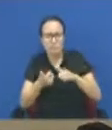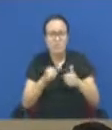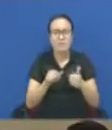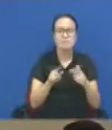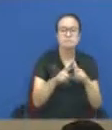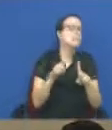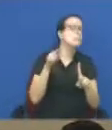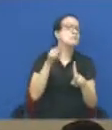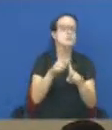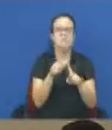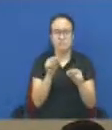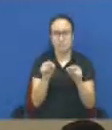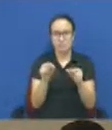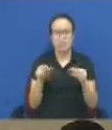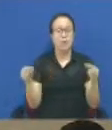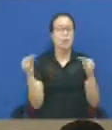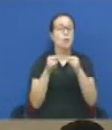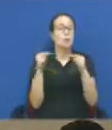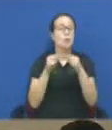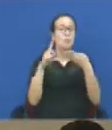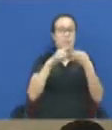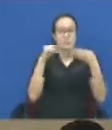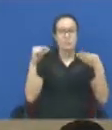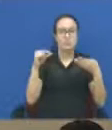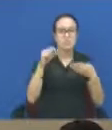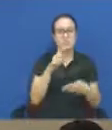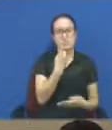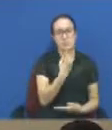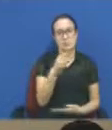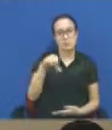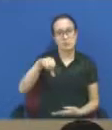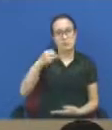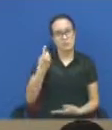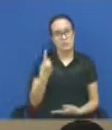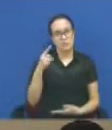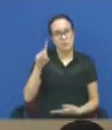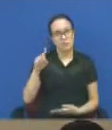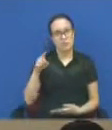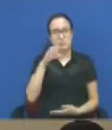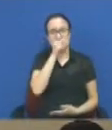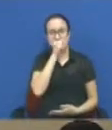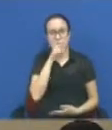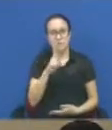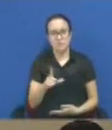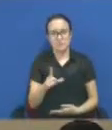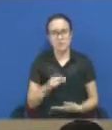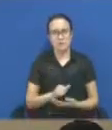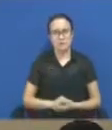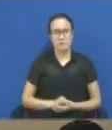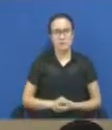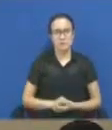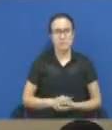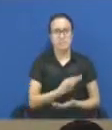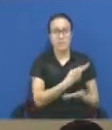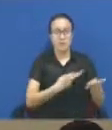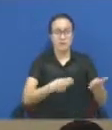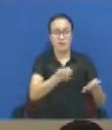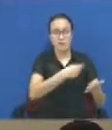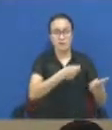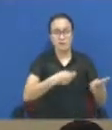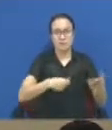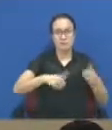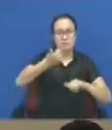prelecionada no artigo 191 do Regimento Interno da Câmara Municipal de Limeira. Requerimento para apreciação do